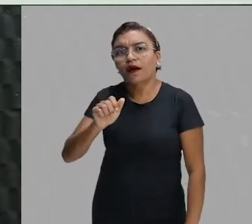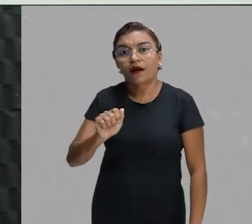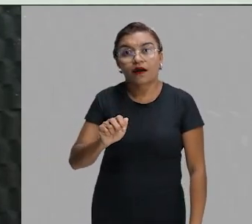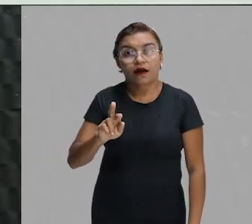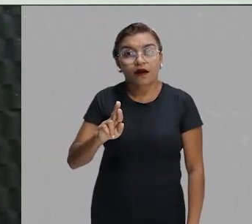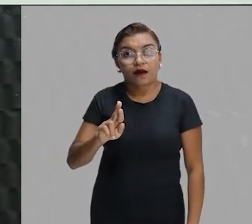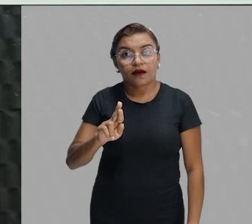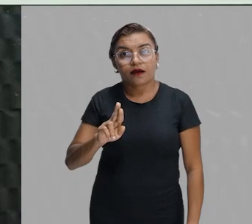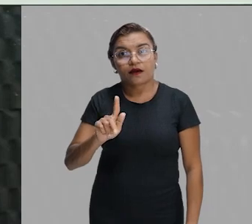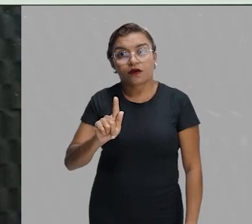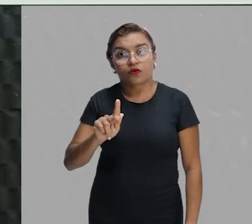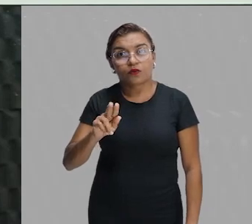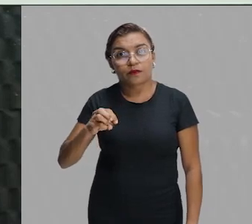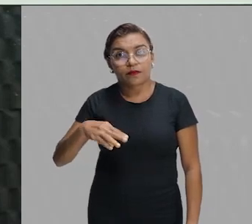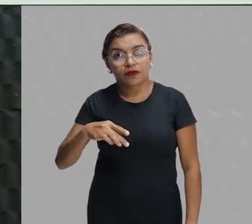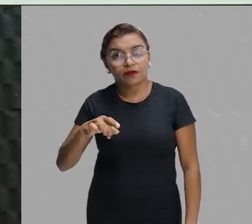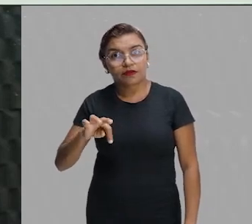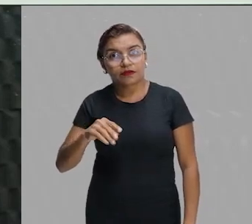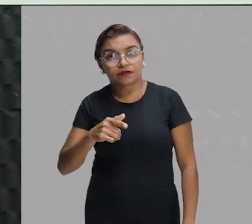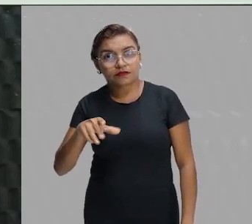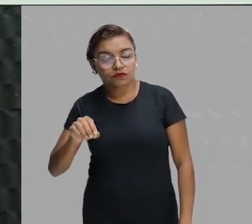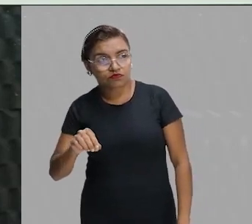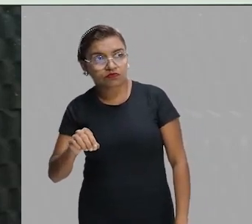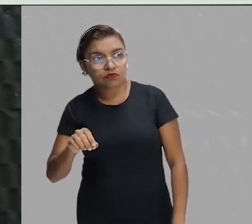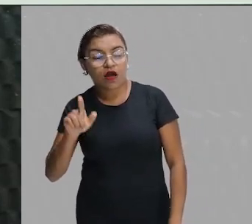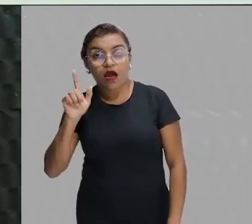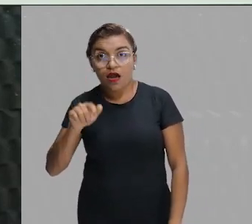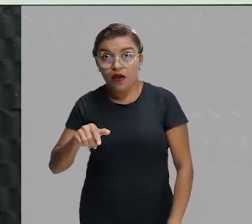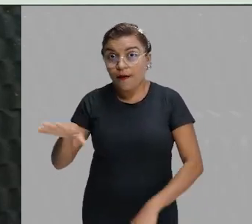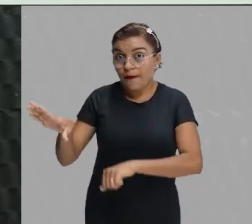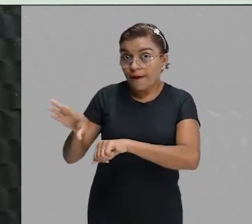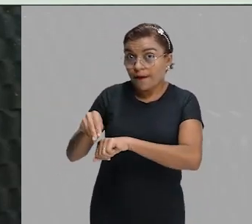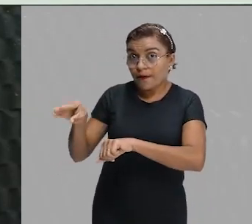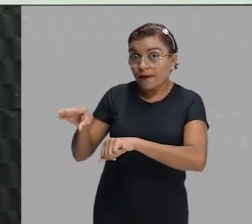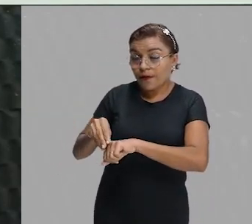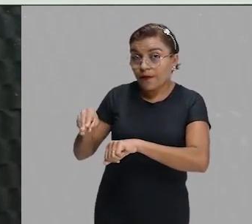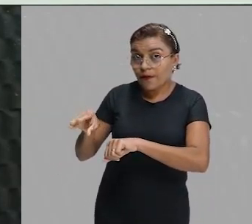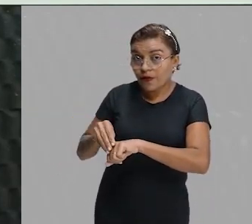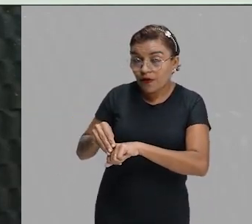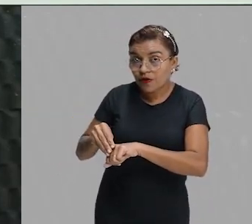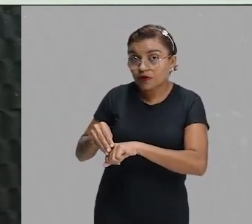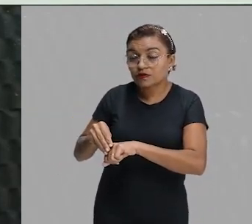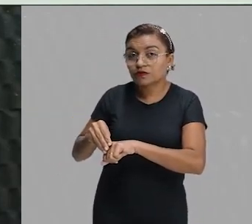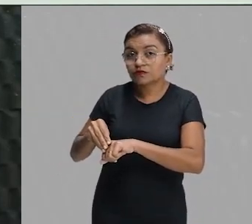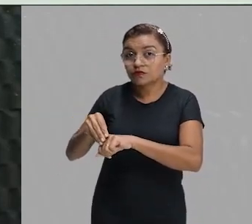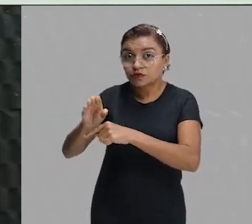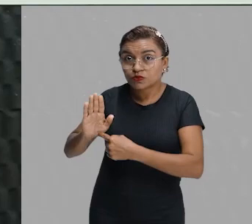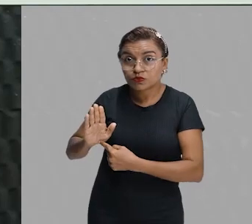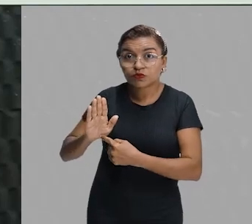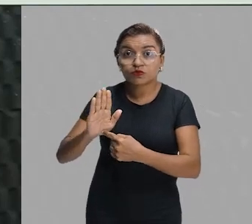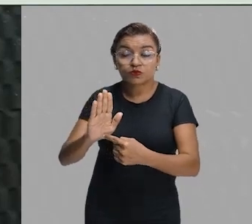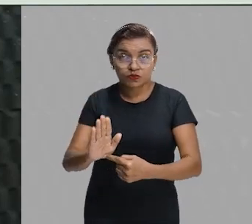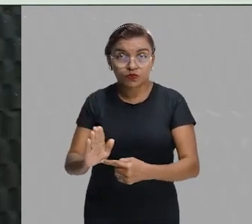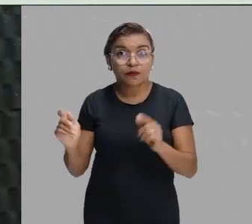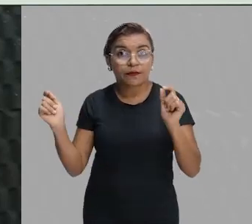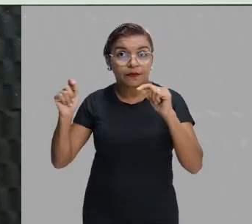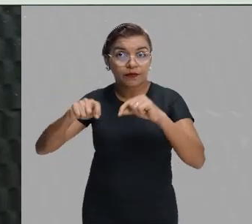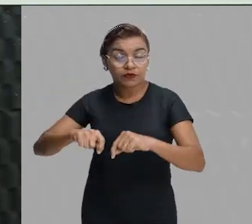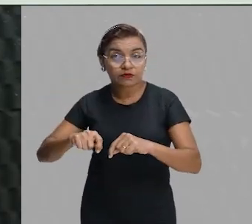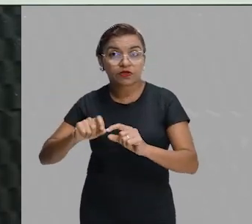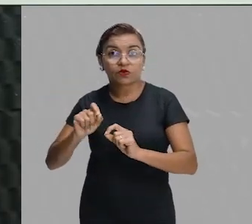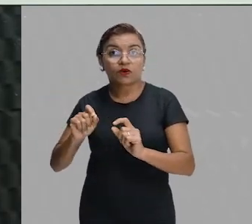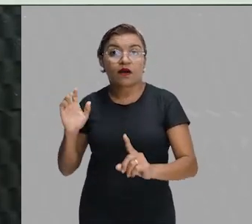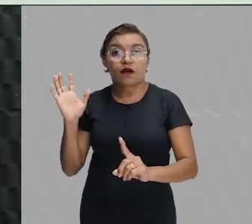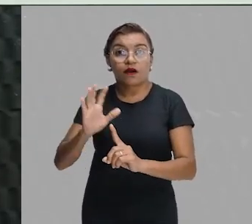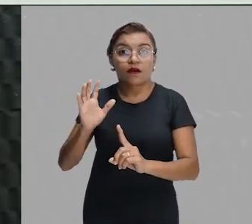argumentação, nós estamos falando na produção de conhecimento. Nós estamos falando na produção de possibilidade de levar as